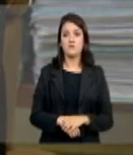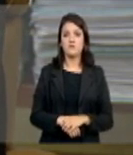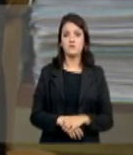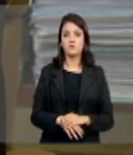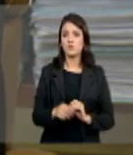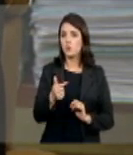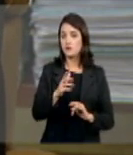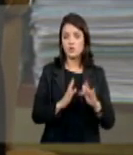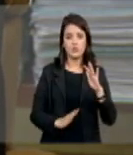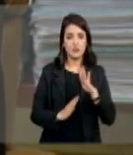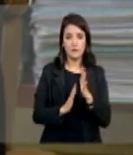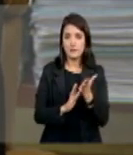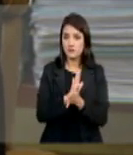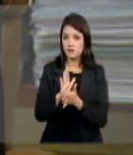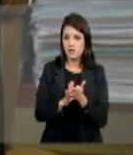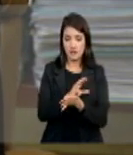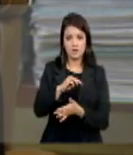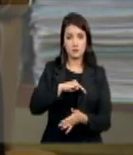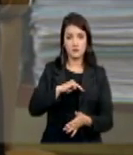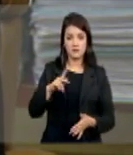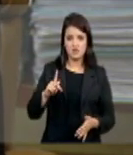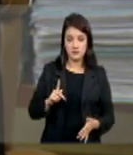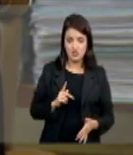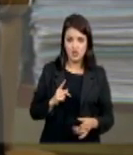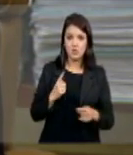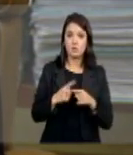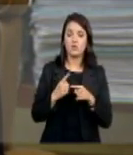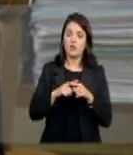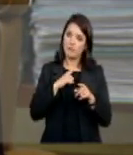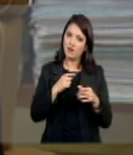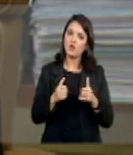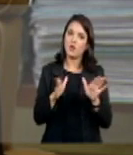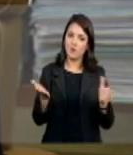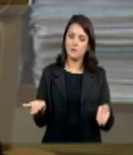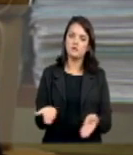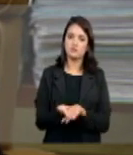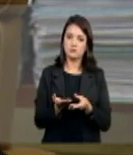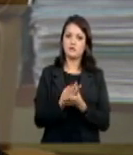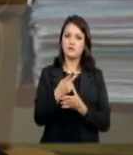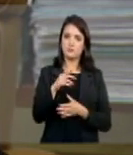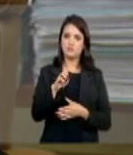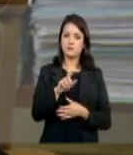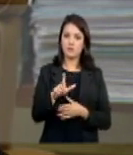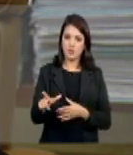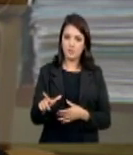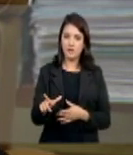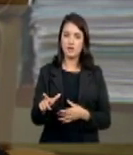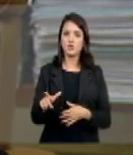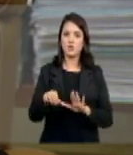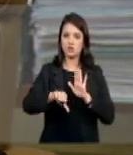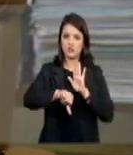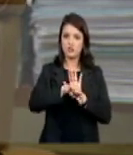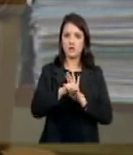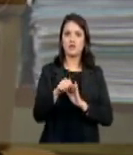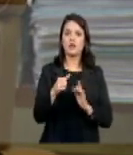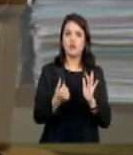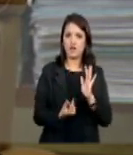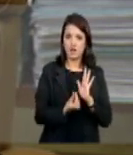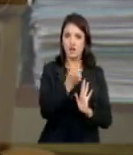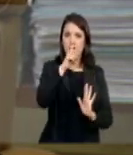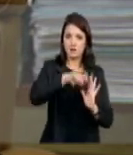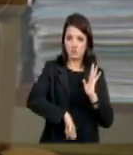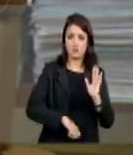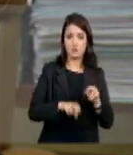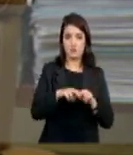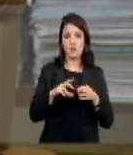à atuação do ministério público para a propositura da ação penal pública pela prática de crimes contra a ordem tributária analisou 600 uerj do artigo